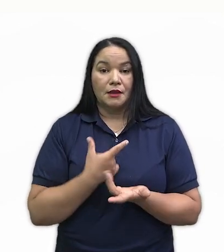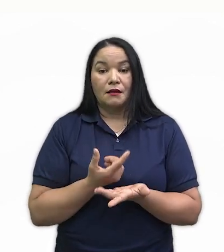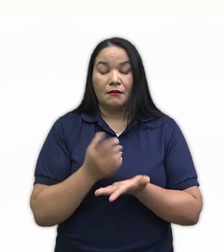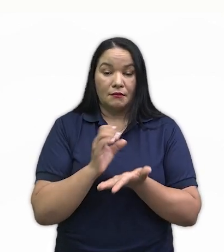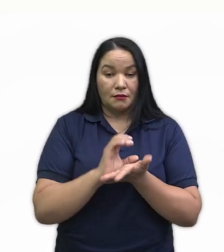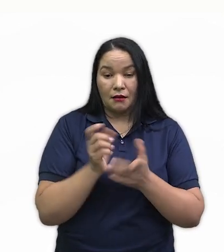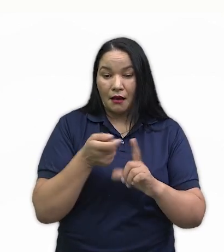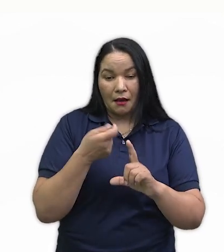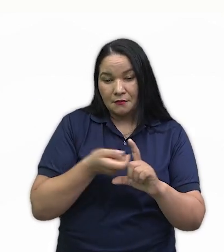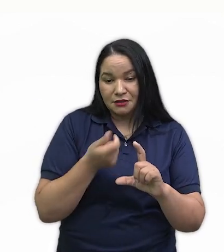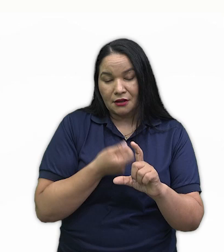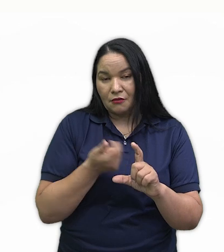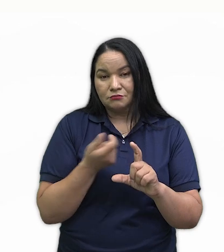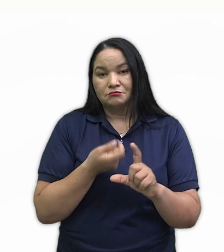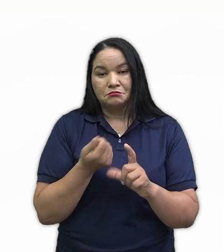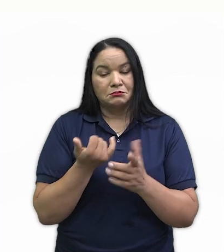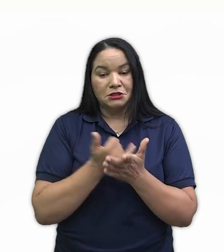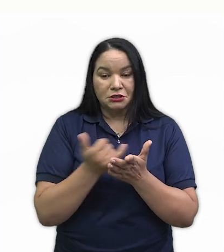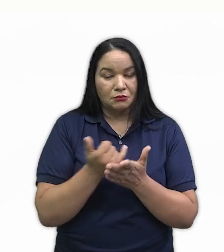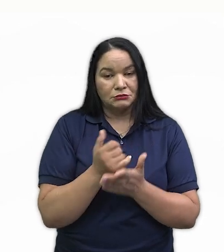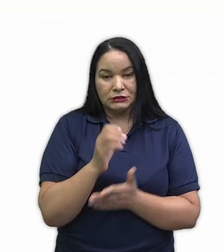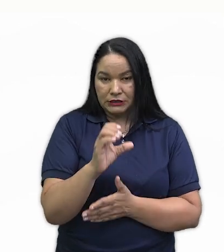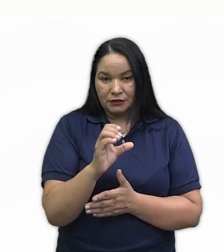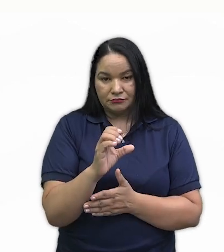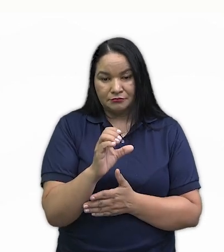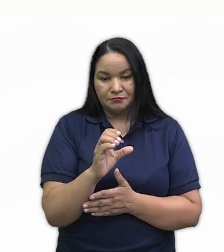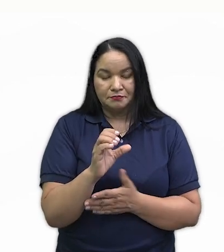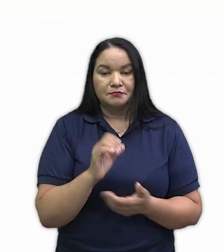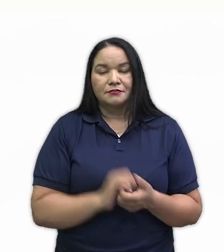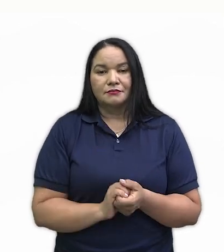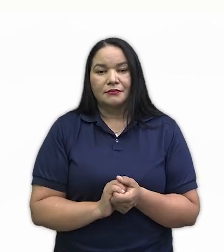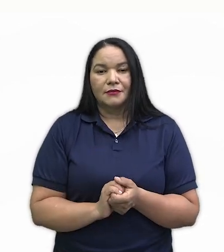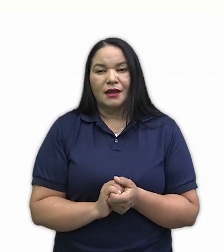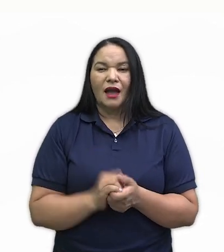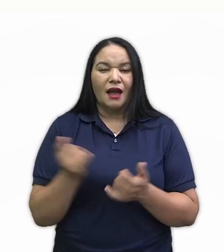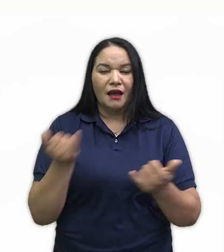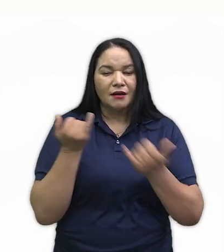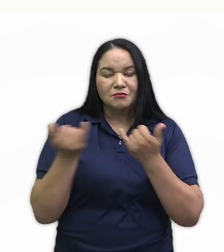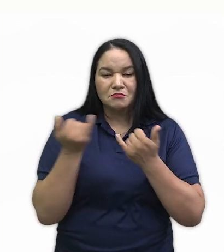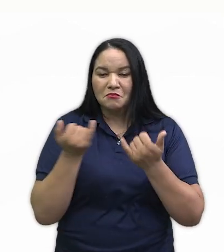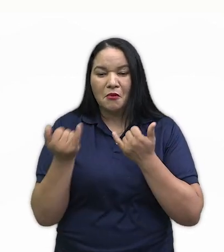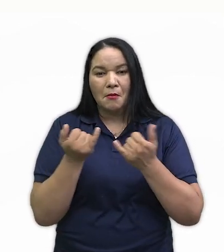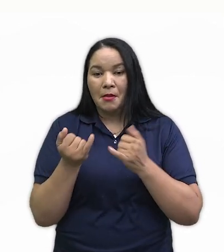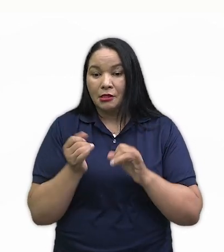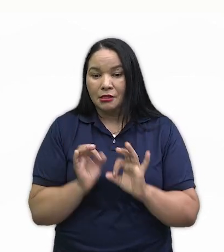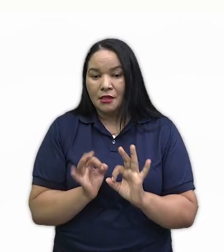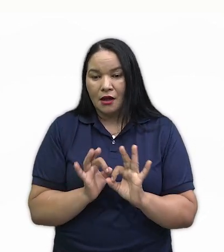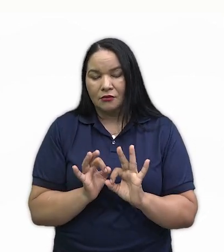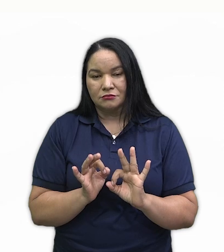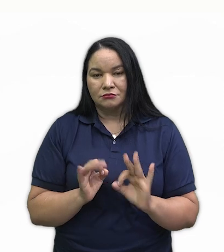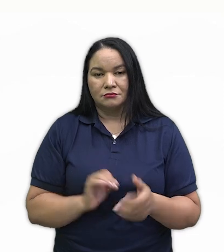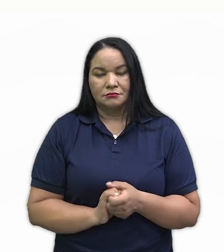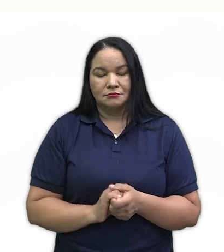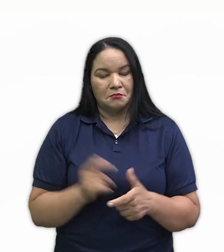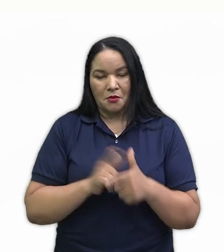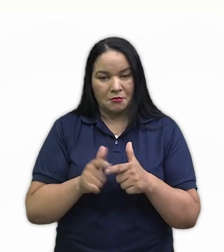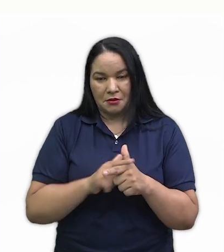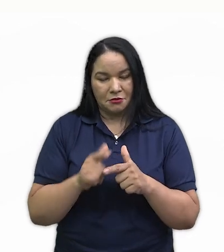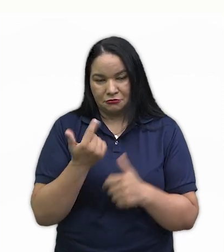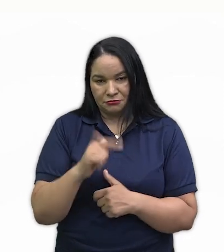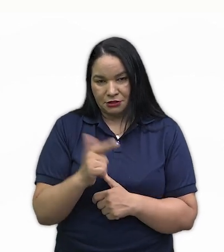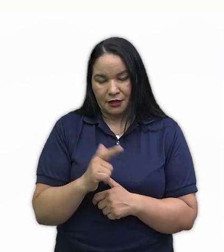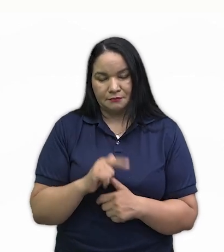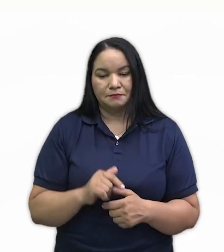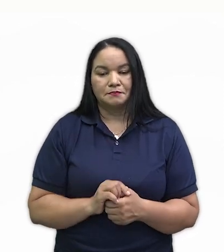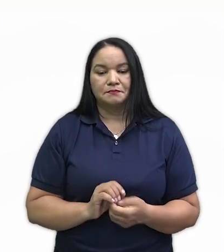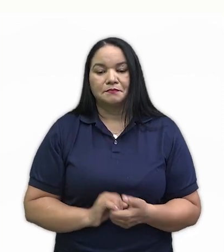capital inicial C qualquer. Professor, a questão não informou. Tem algum problema? Nesse caso, não. E eu vou já te mostrar